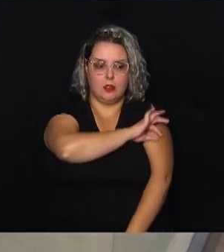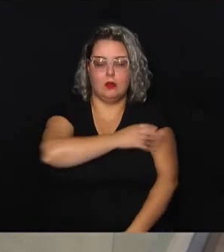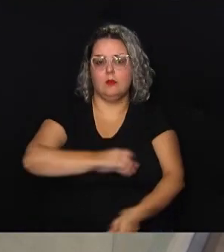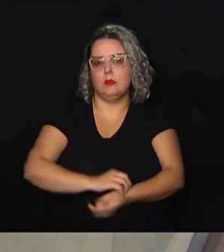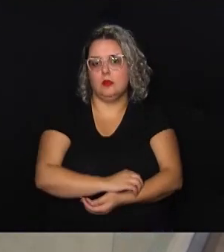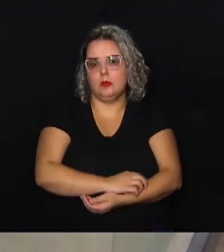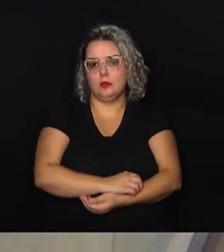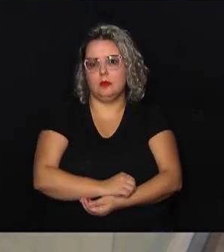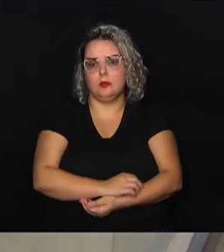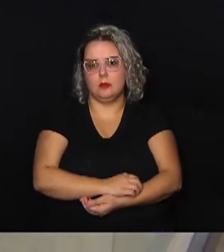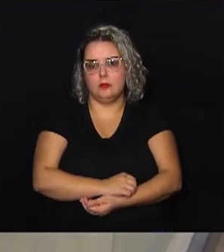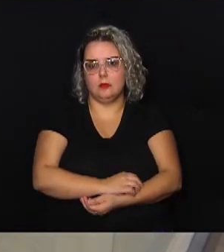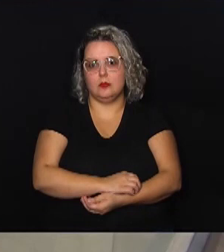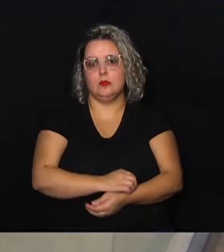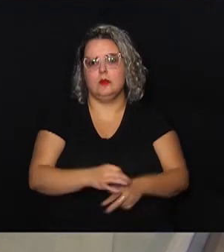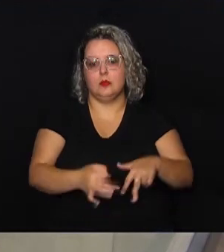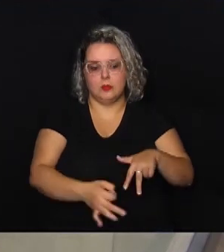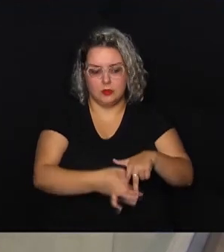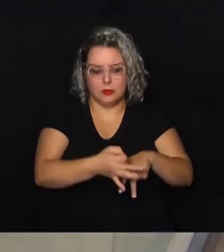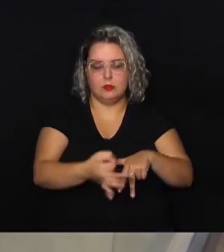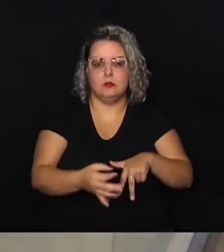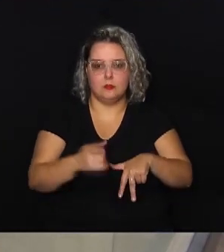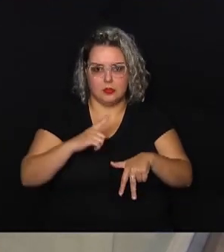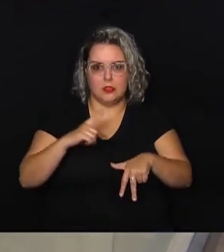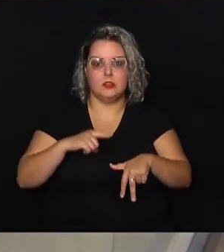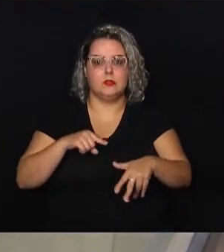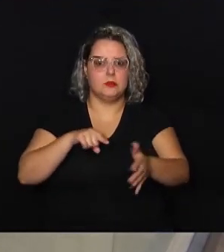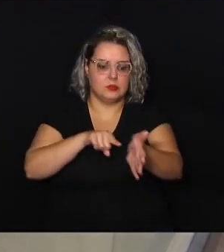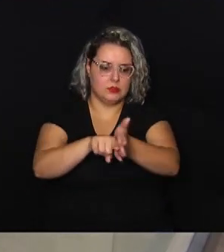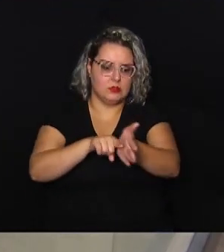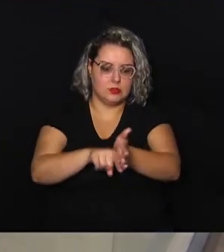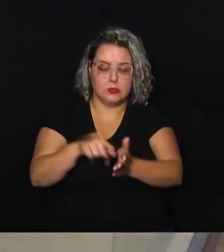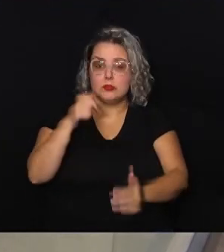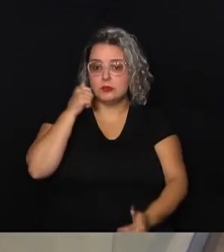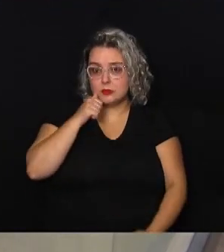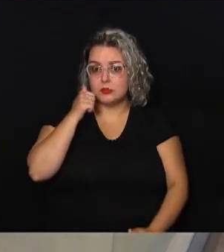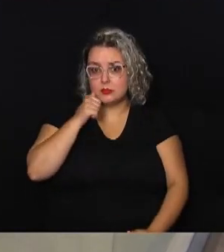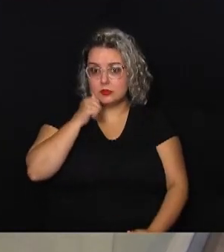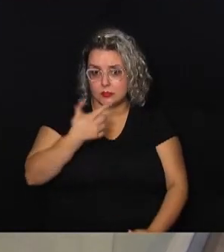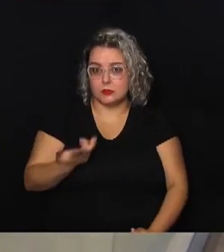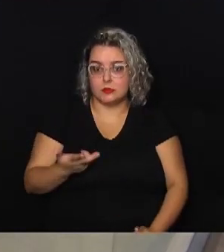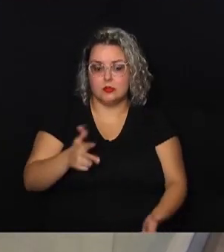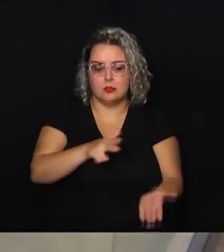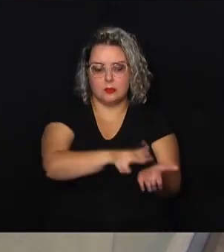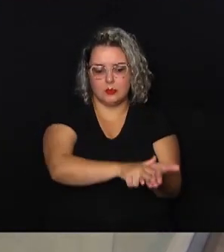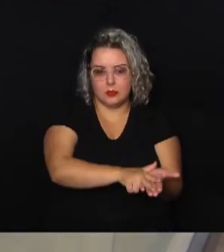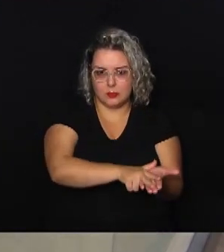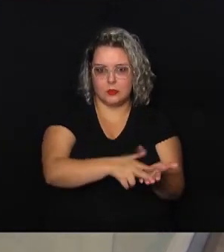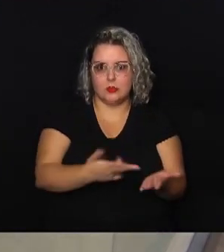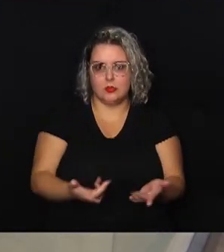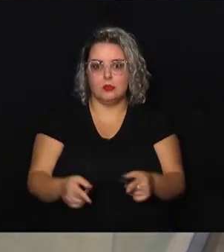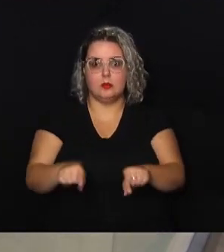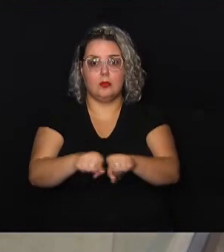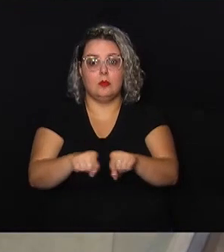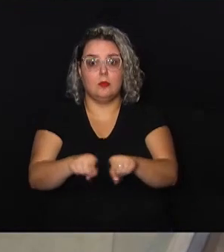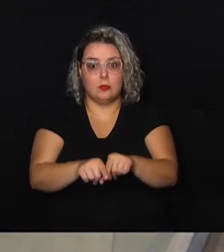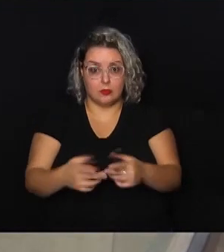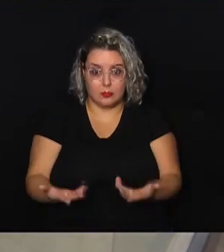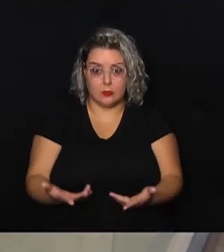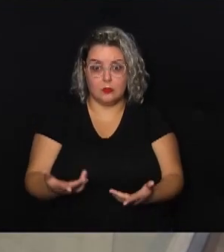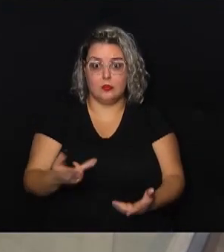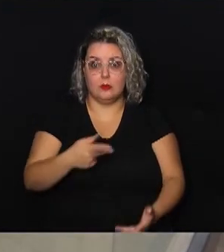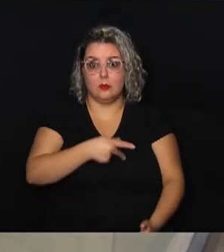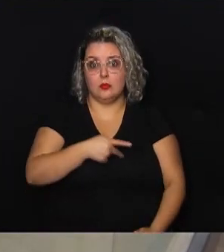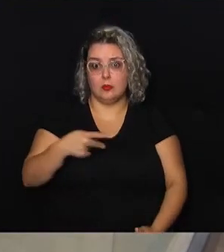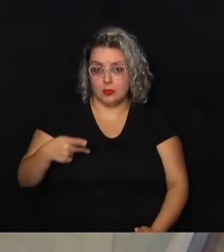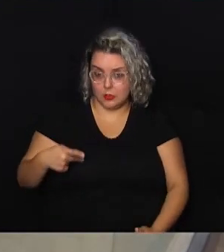ela se posicionou, mas eu vi também um questionamento tanto da moça que ficou internada, quanto ao pastor,